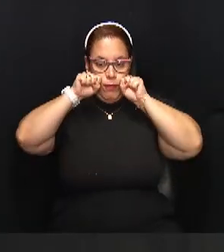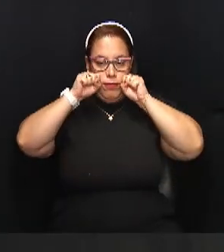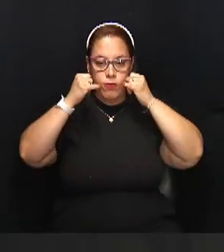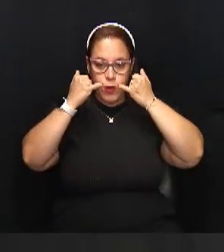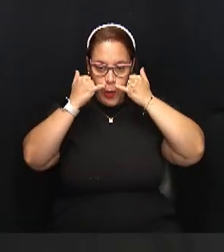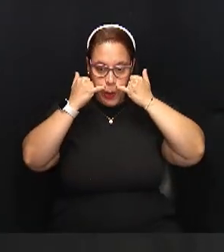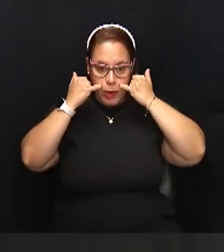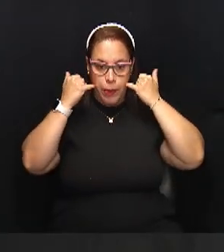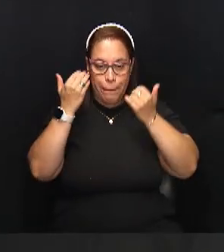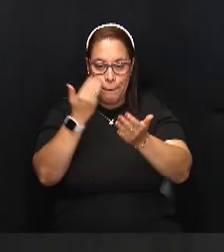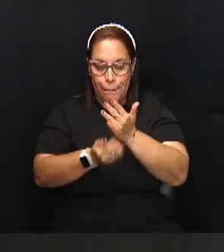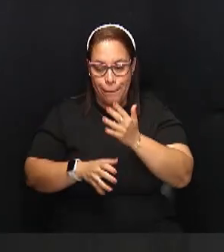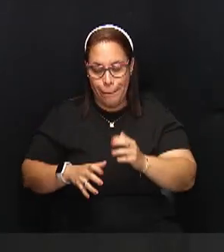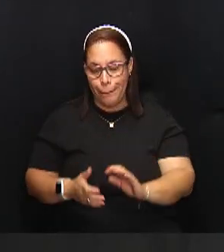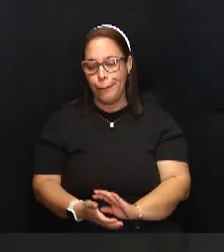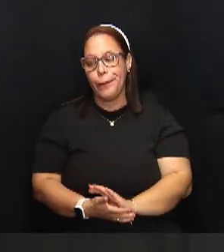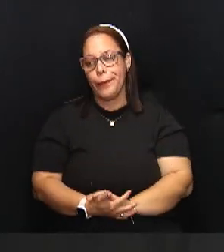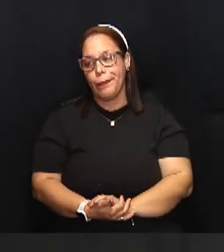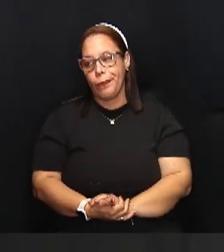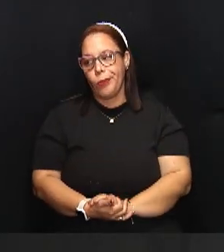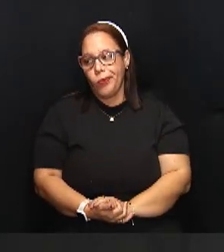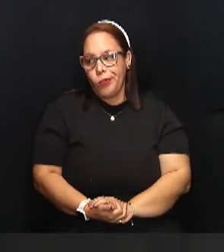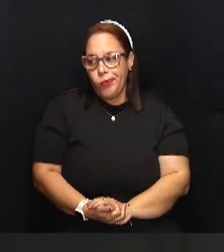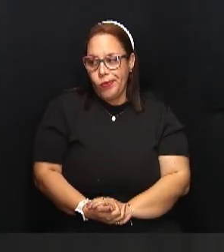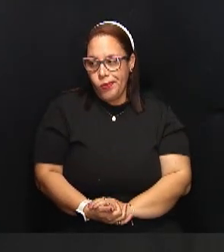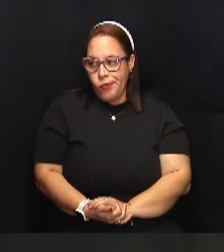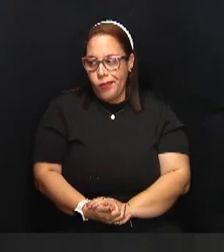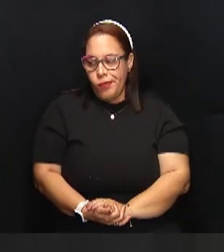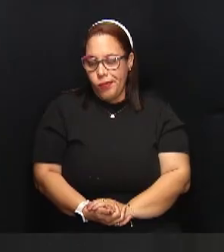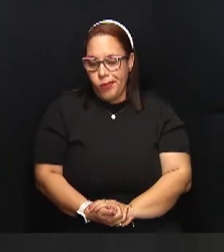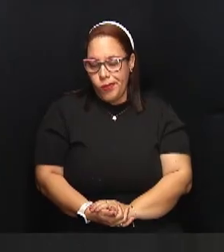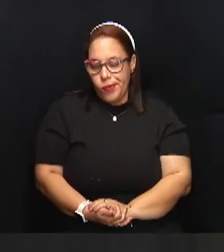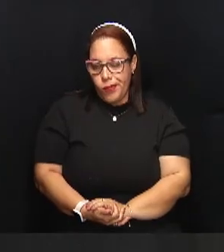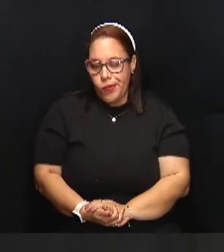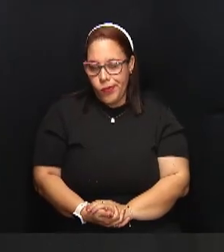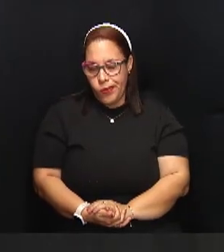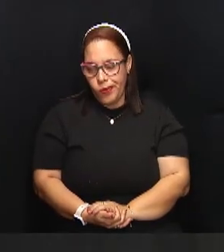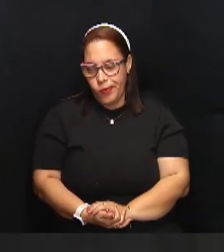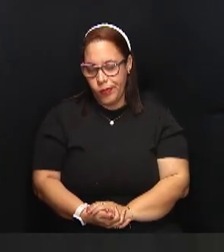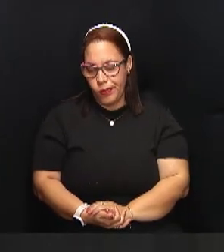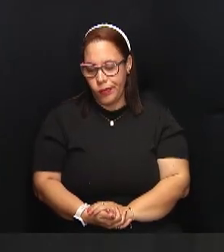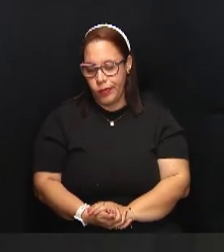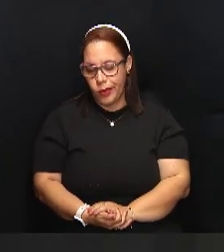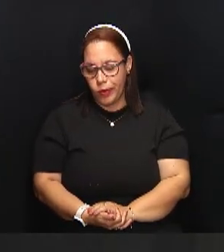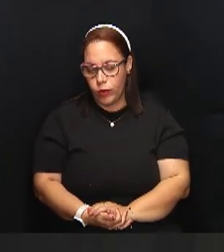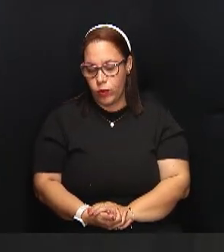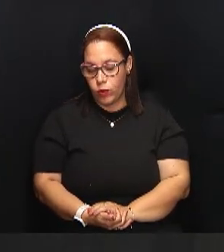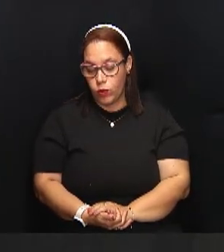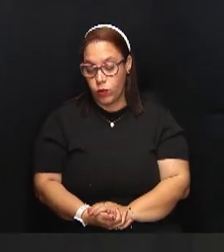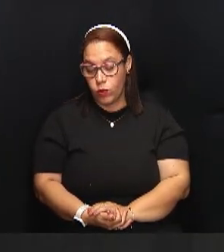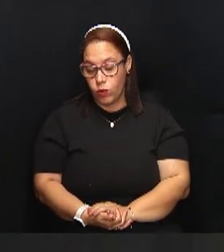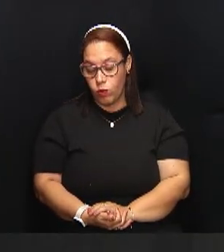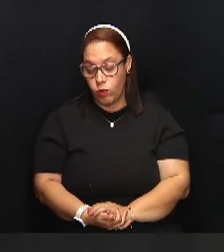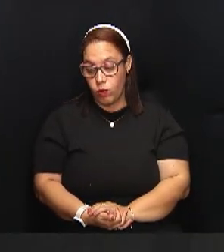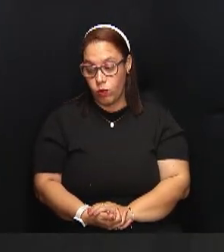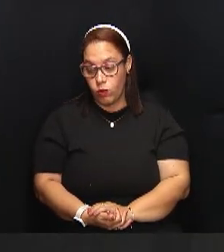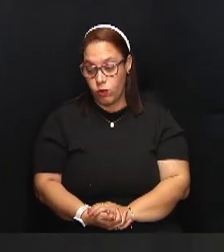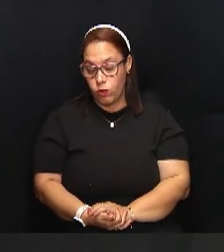acaba perdendo e você acaba tendo a perda, né, ou acaba